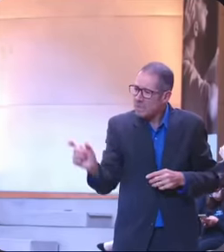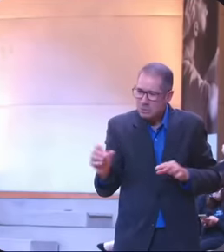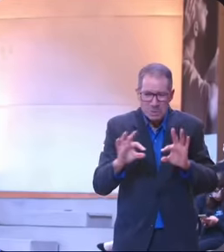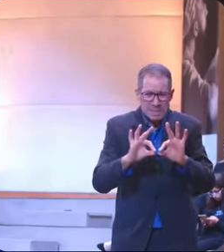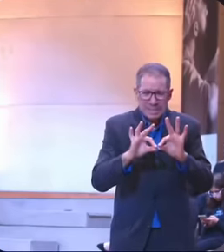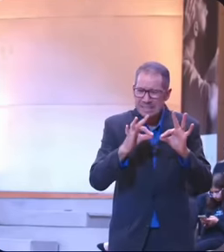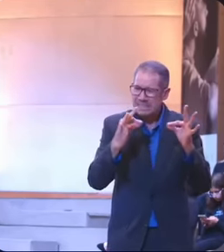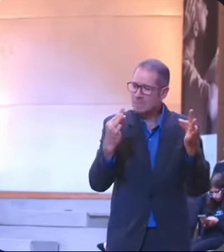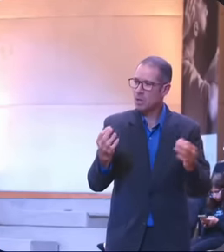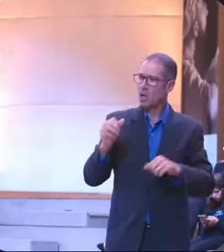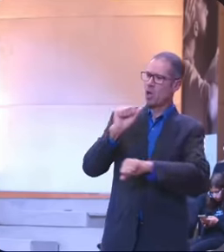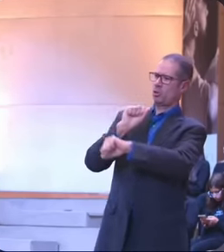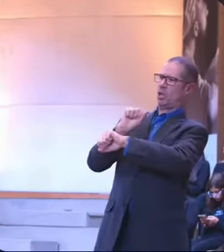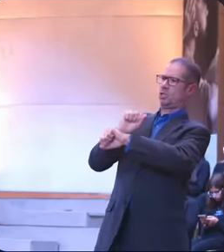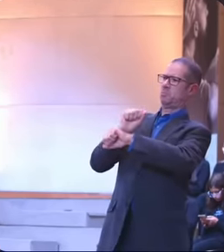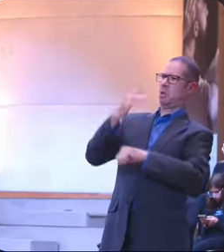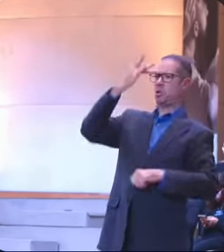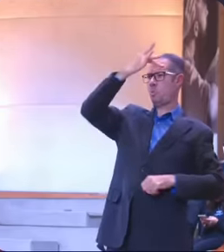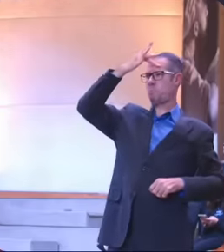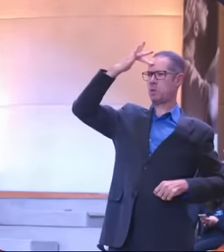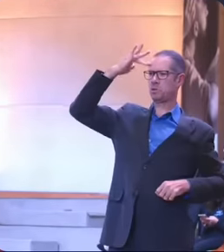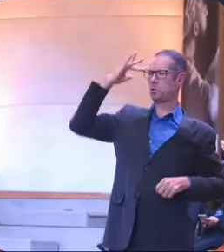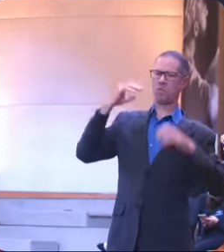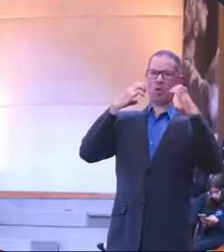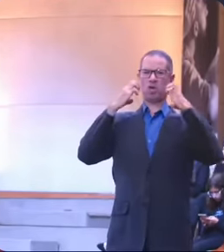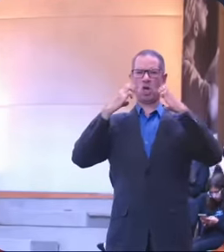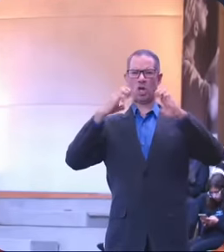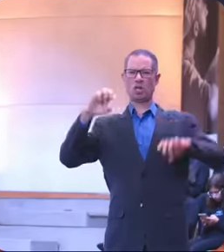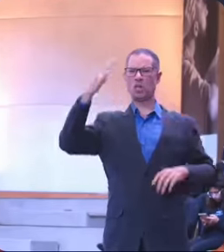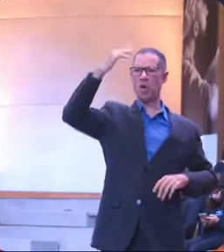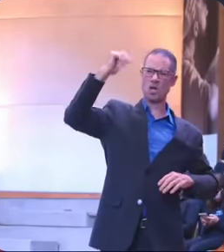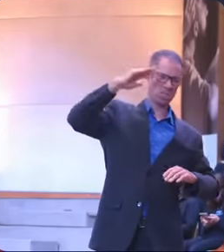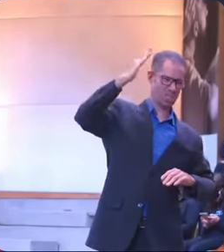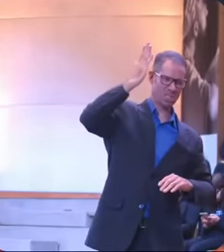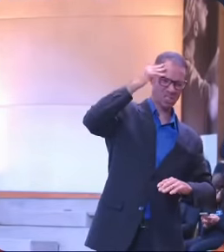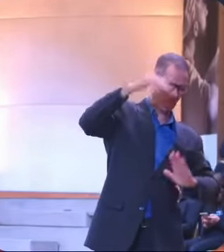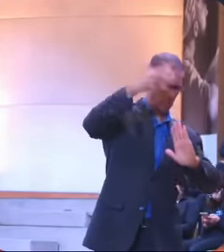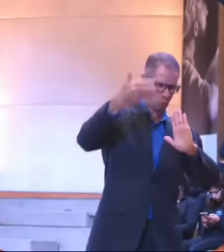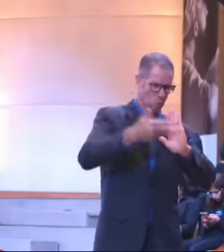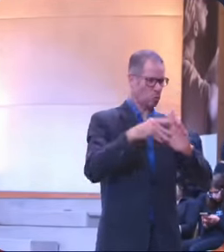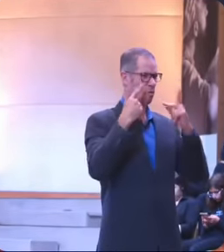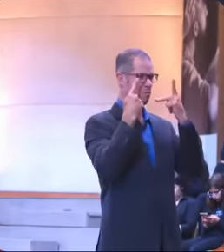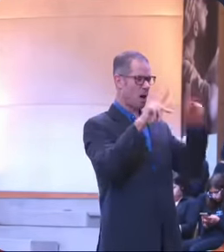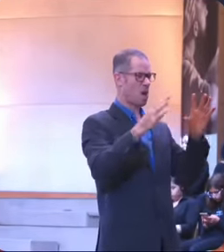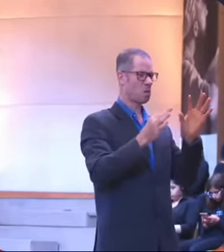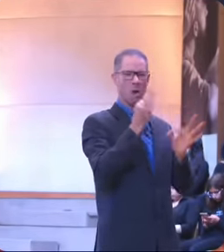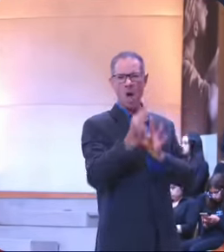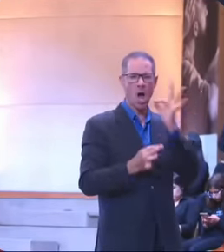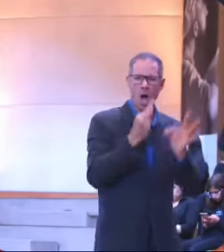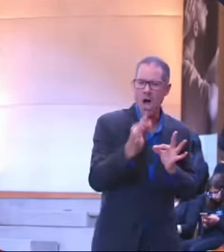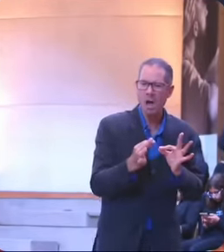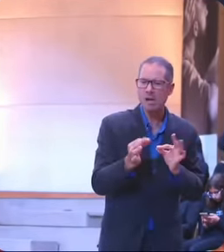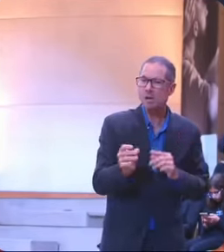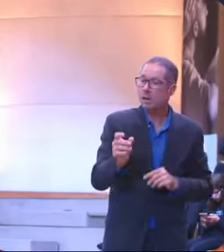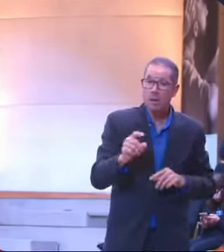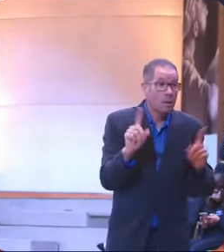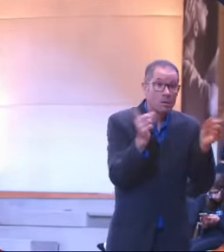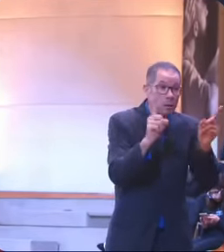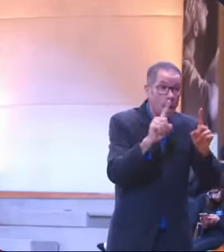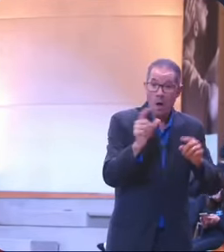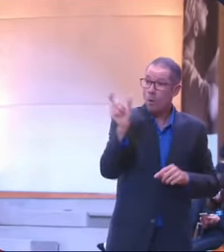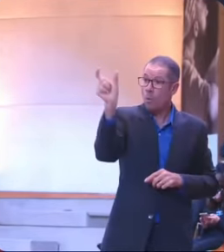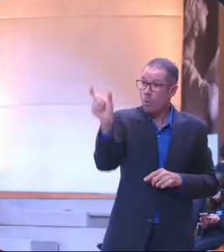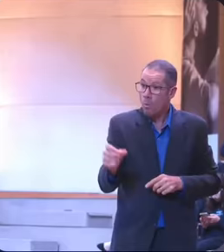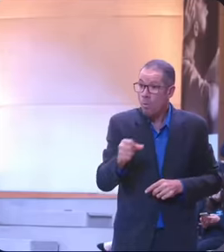simples. Eu estava esperando que viesse um daqueles evangelistas que sabe tudo, que fala tudo, que argumenta tudo. Ele era um cara muito